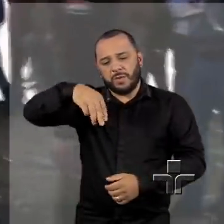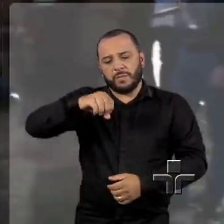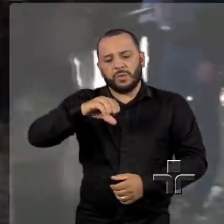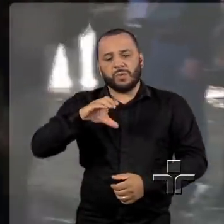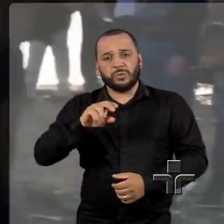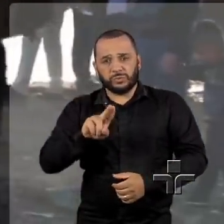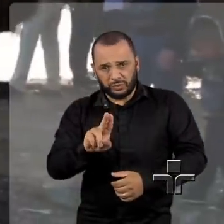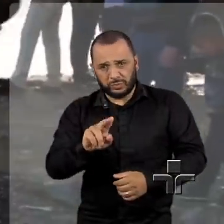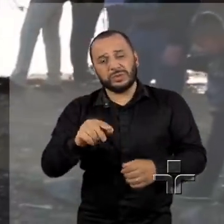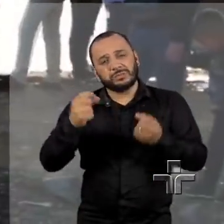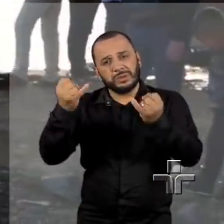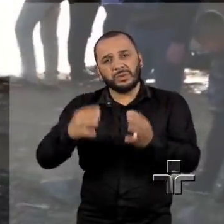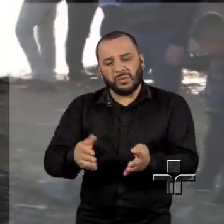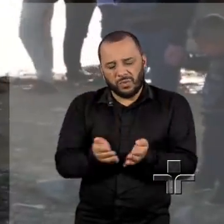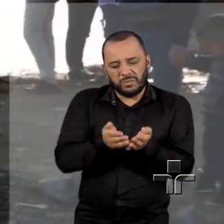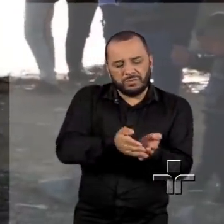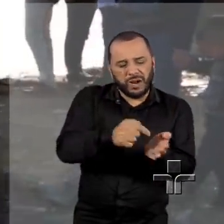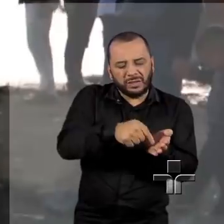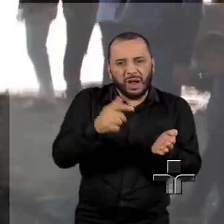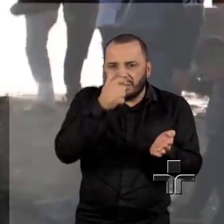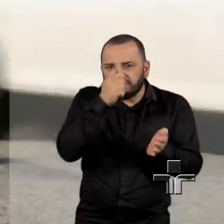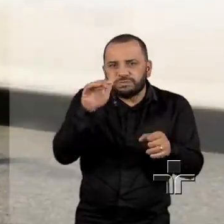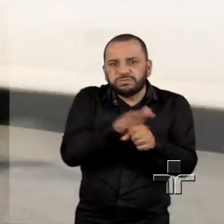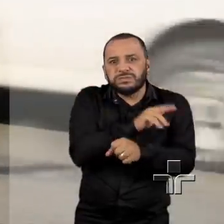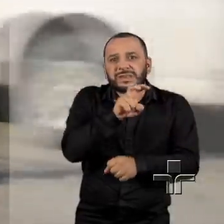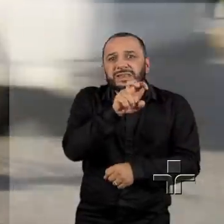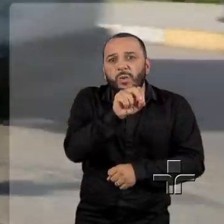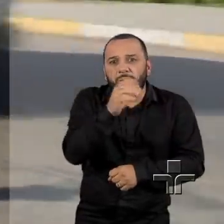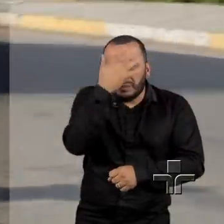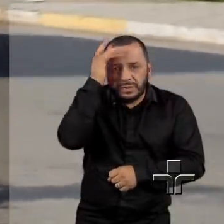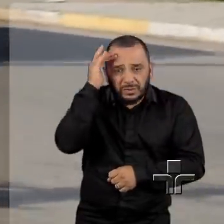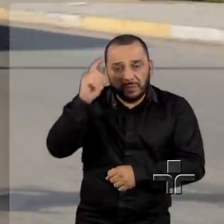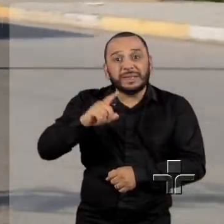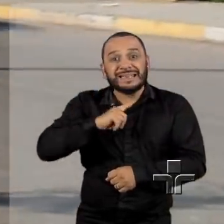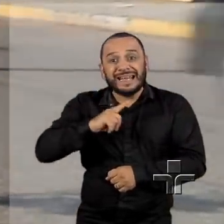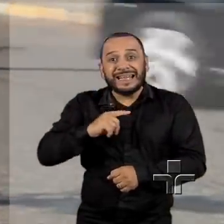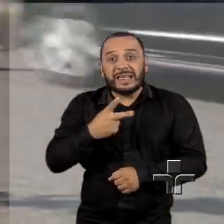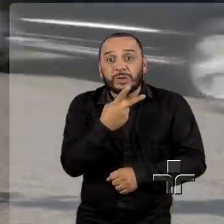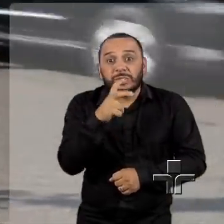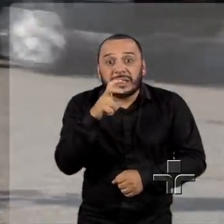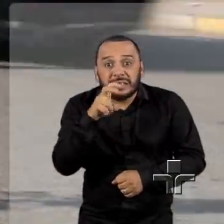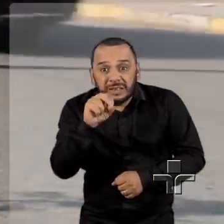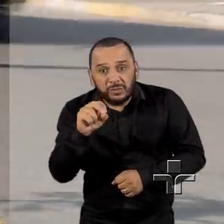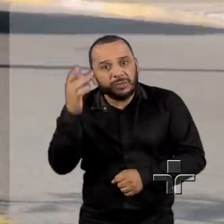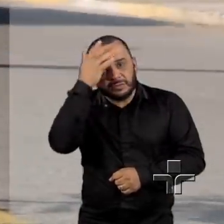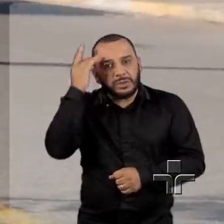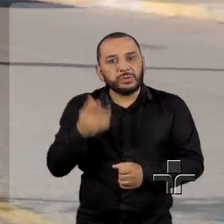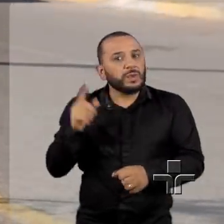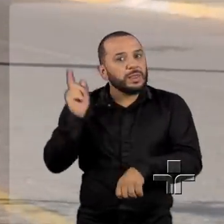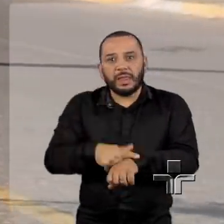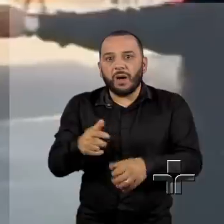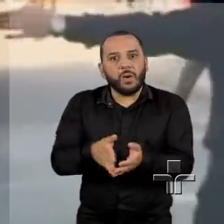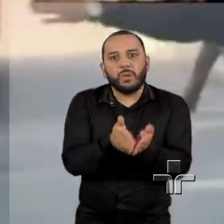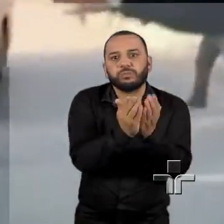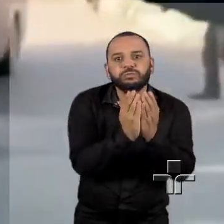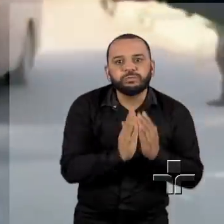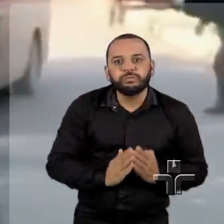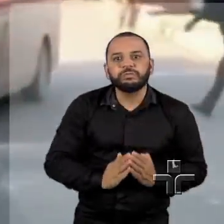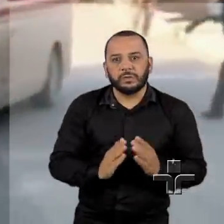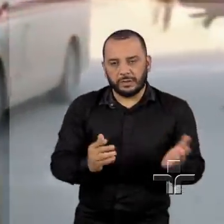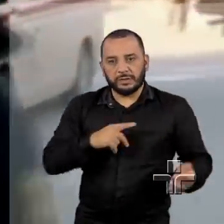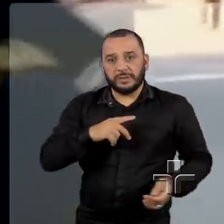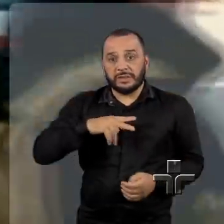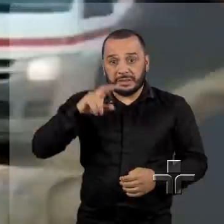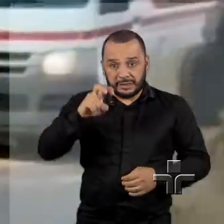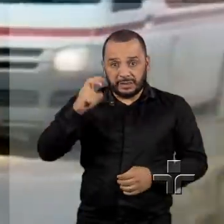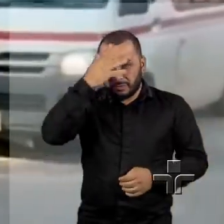a balsa tem capacidade para 50 pessoas, mas havia 250 no momento do acidente. 5